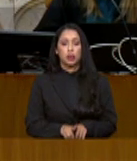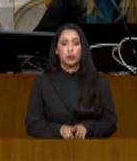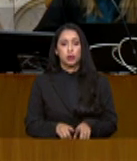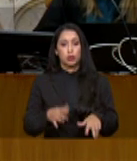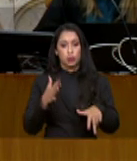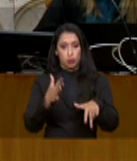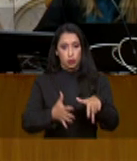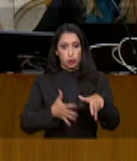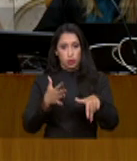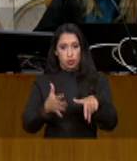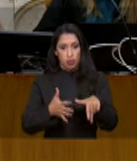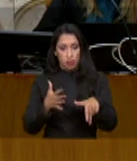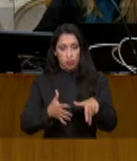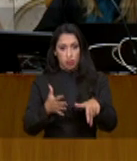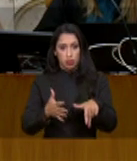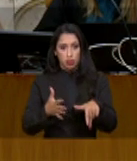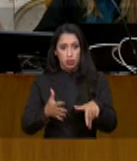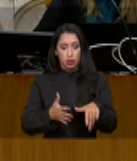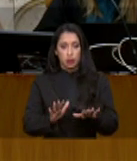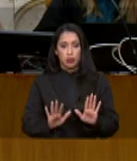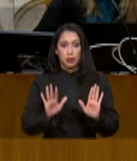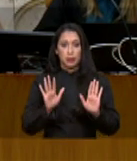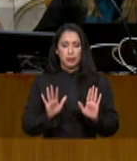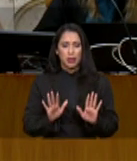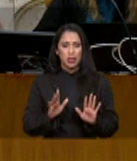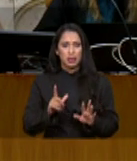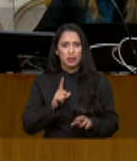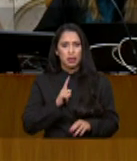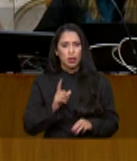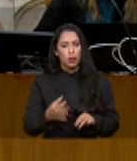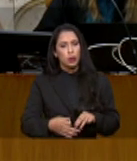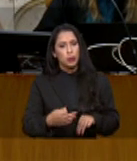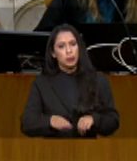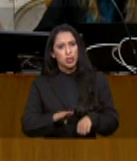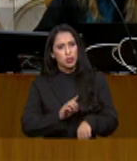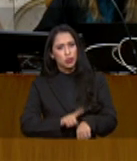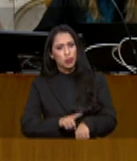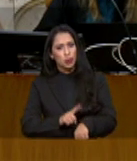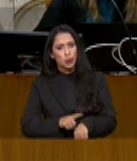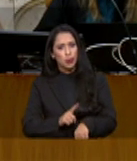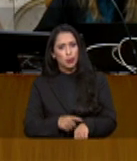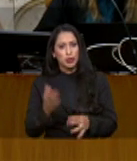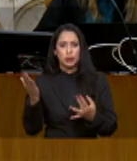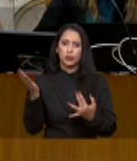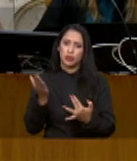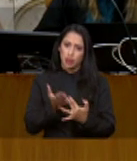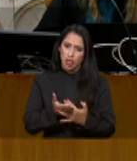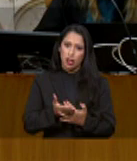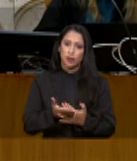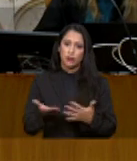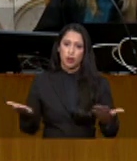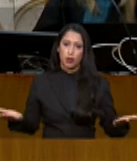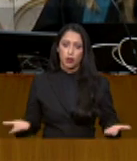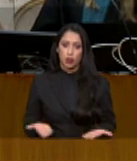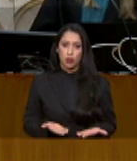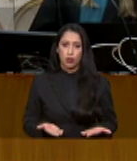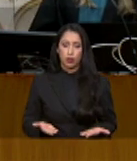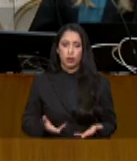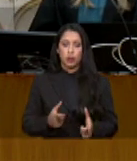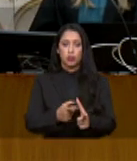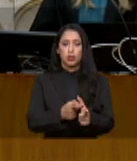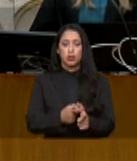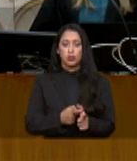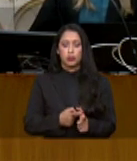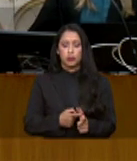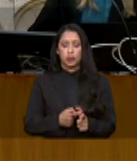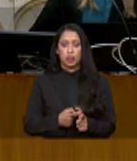sustentações orais, mas é sem disso que os ministros têm o seu horário de audiência nesse momento. Então, eu vou